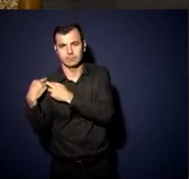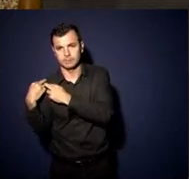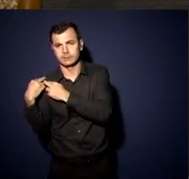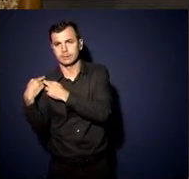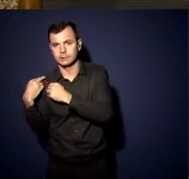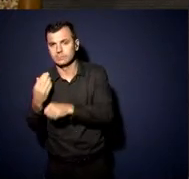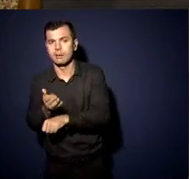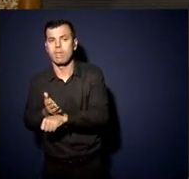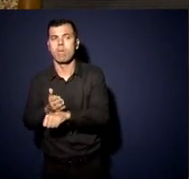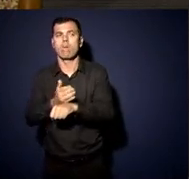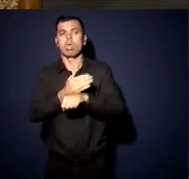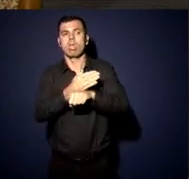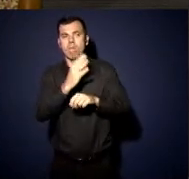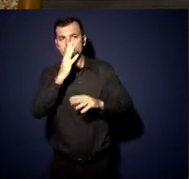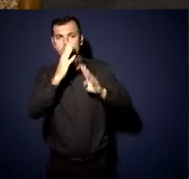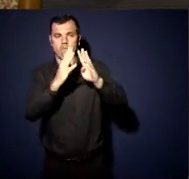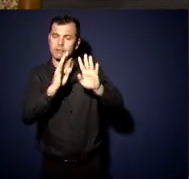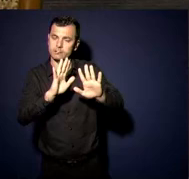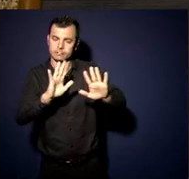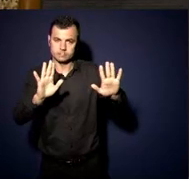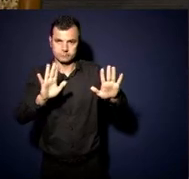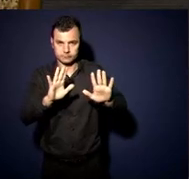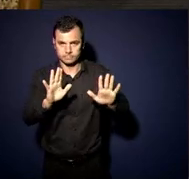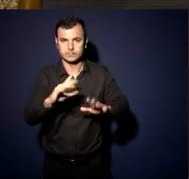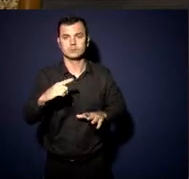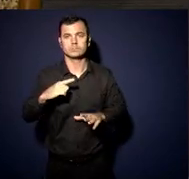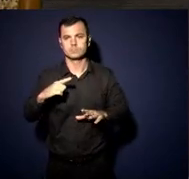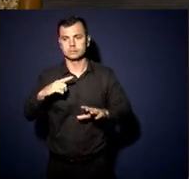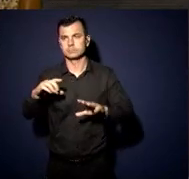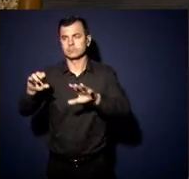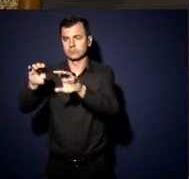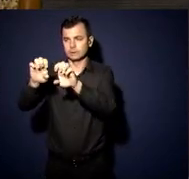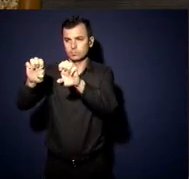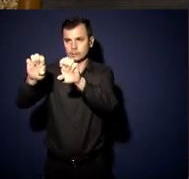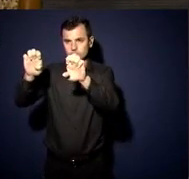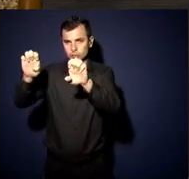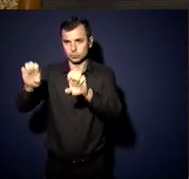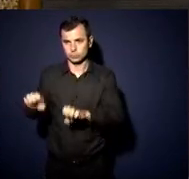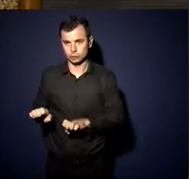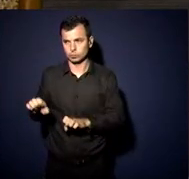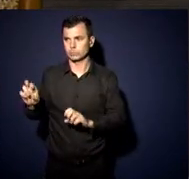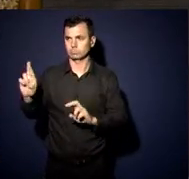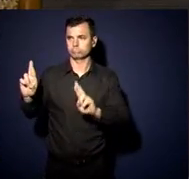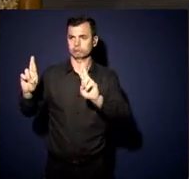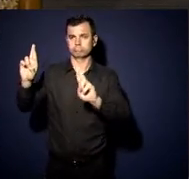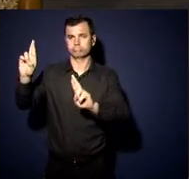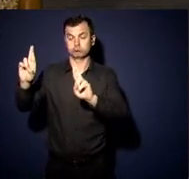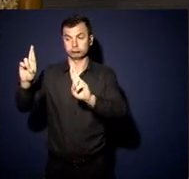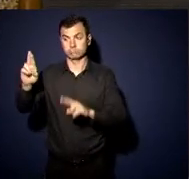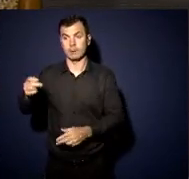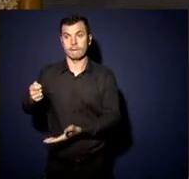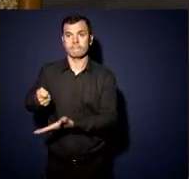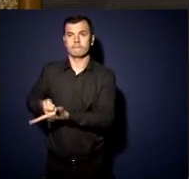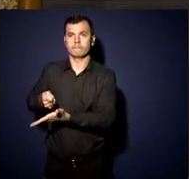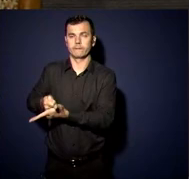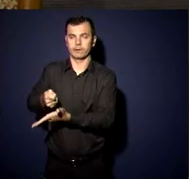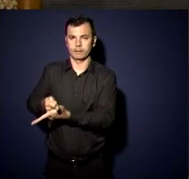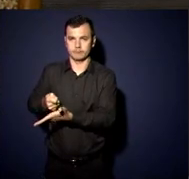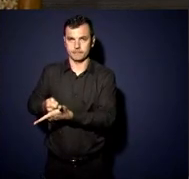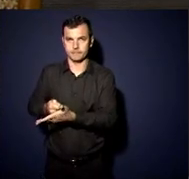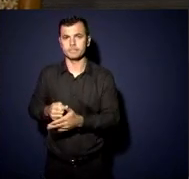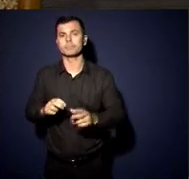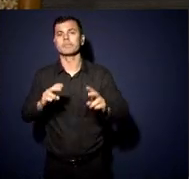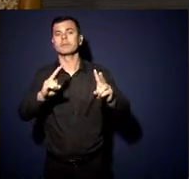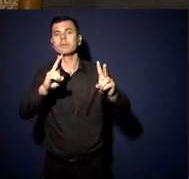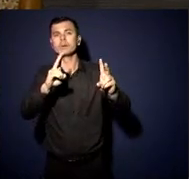conclusões a cvm tem uma estrutura de governança absolutamente rigorosa o tema por